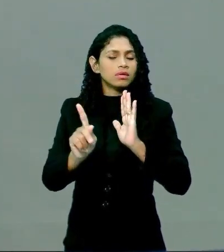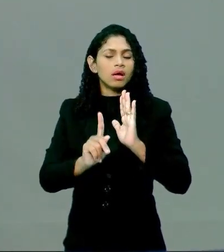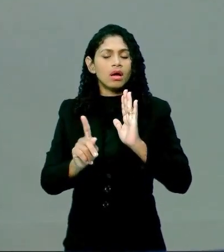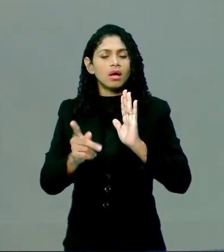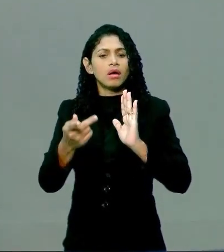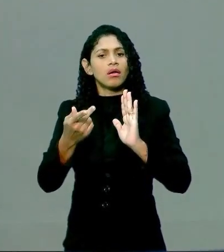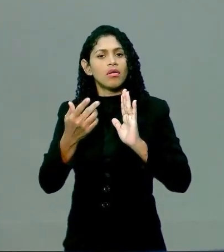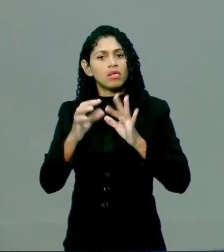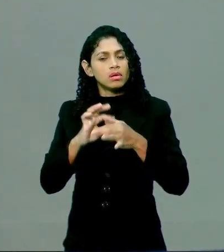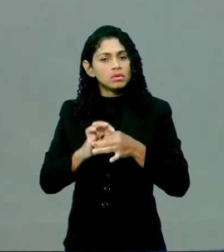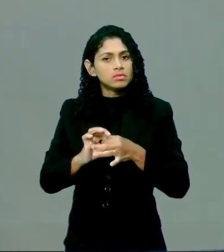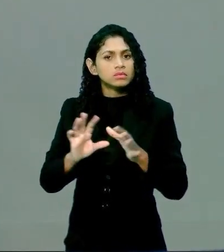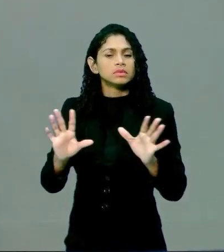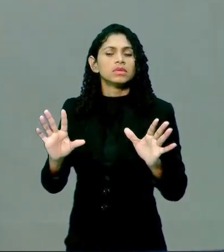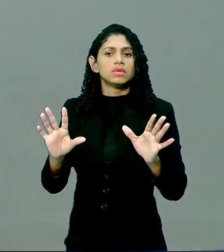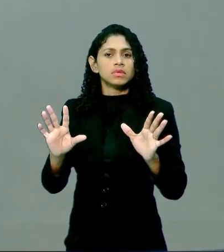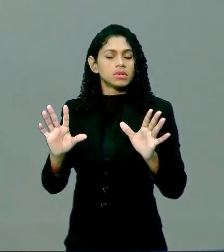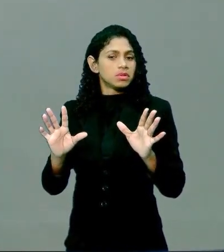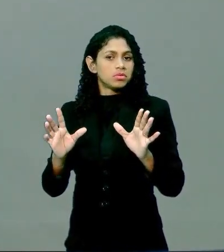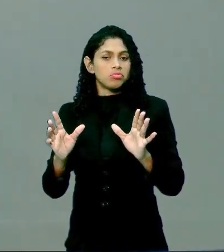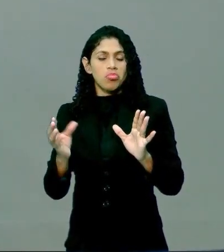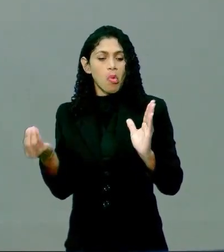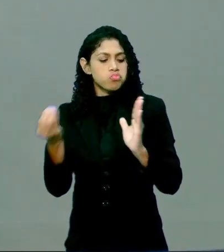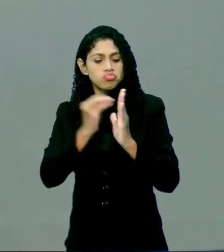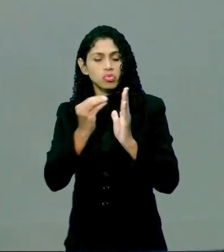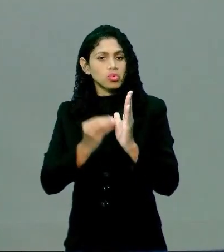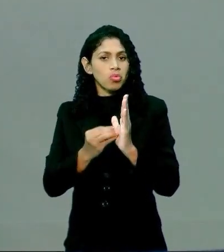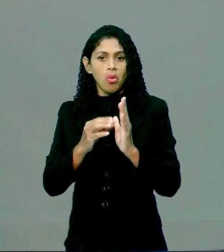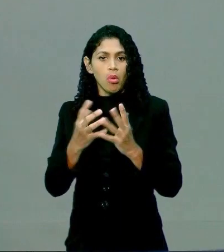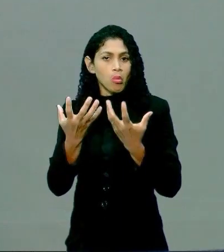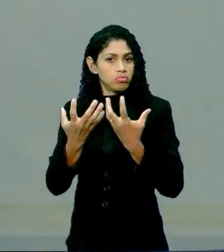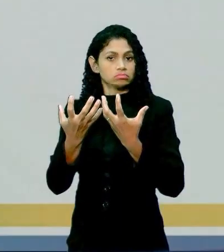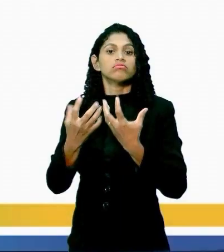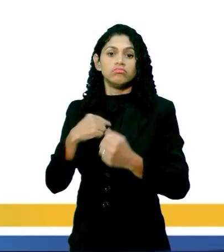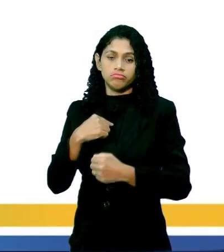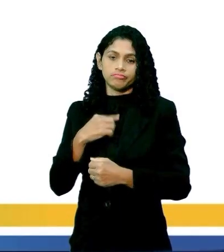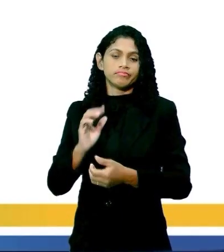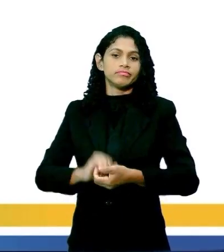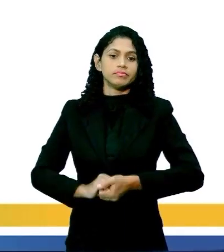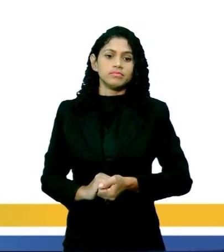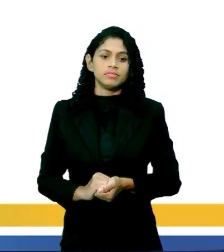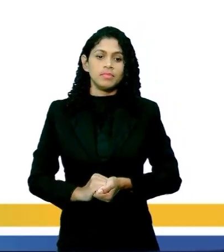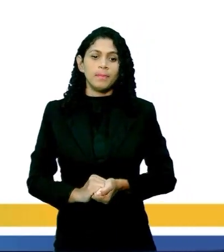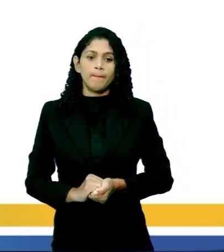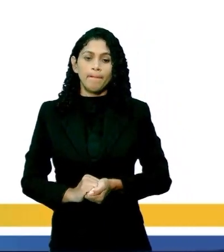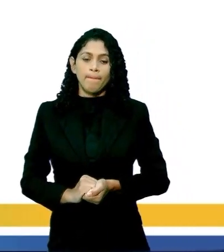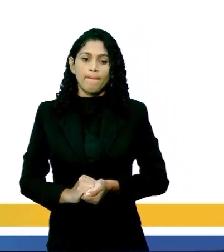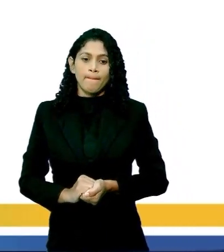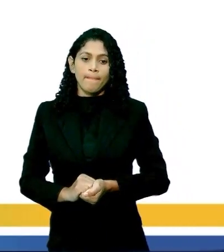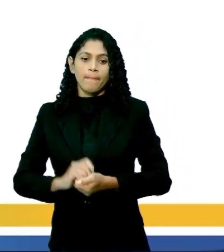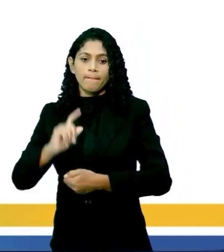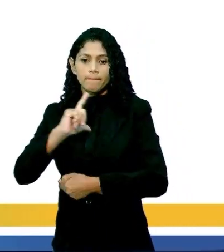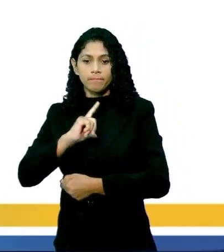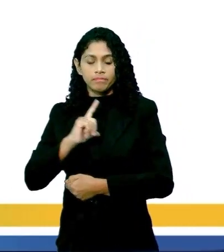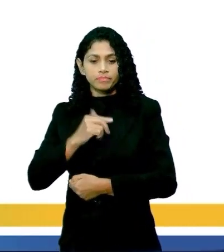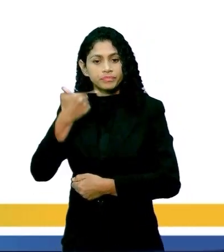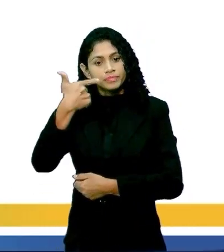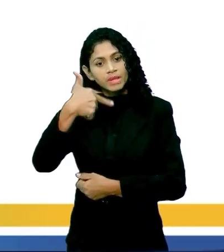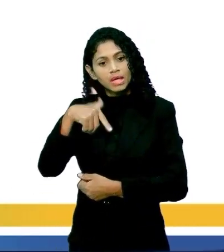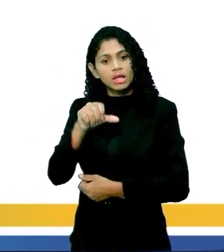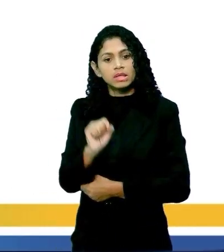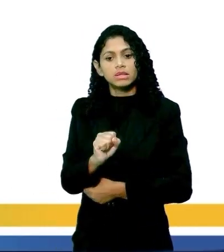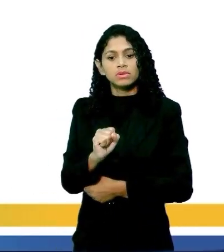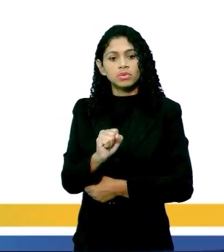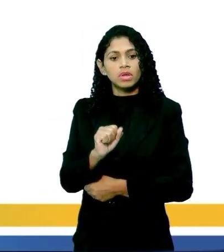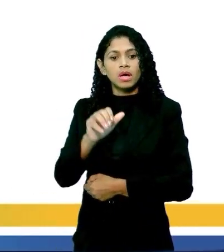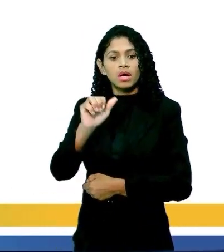posso adicionar pitadas de fantasia, de ficção na minha produção, tá, pessoal? E aí eu tenho uma linguagem ambígua